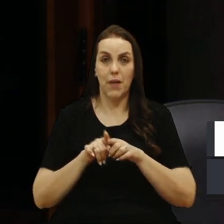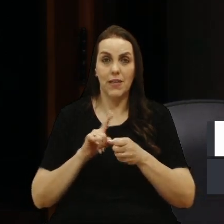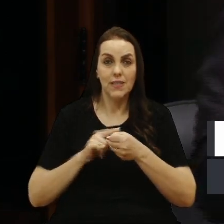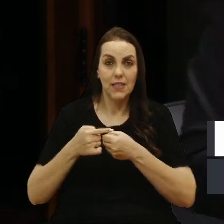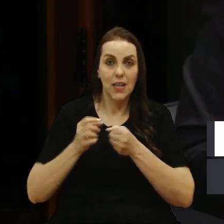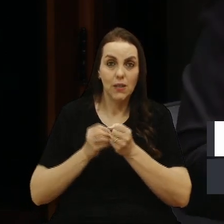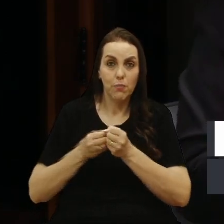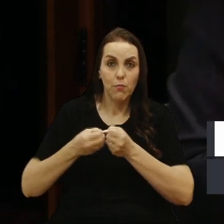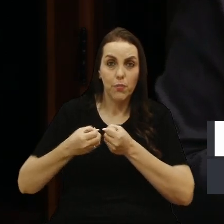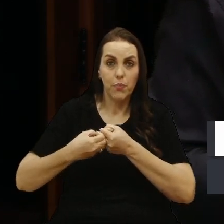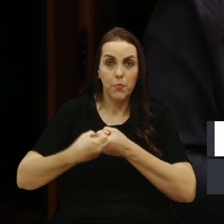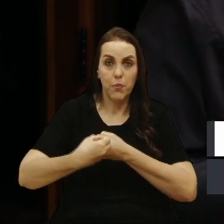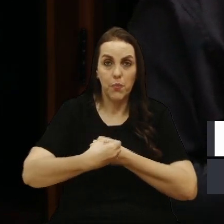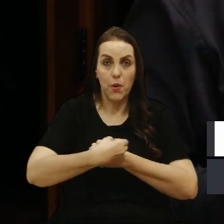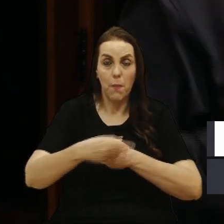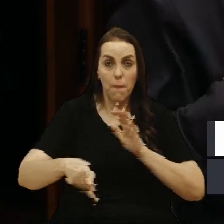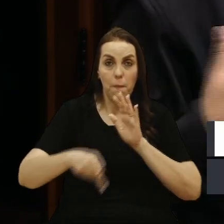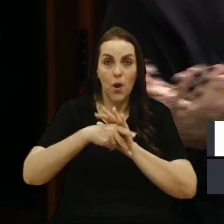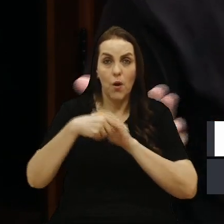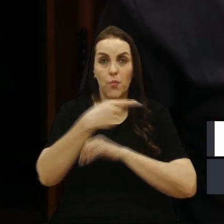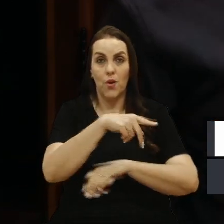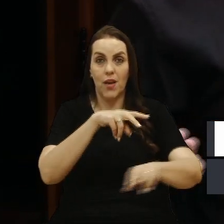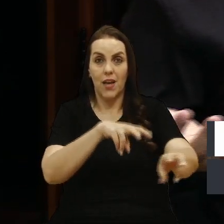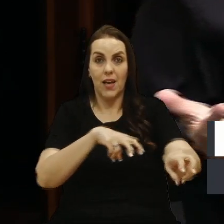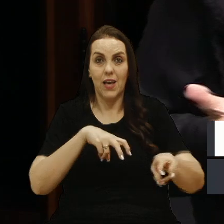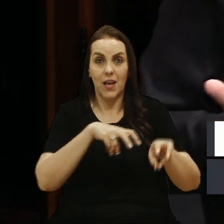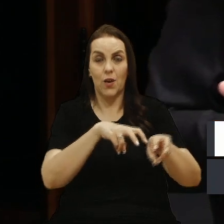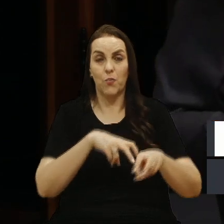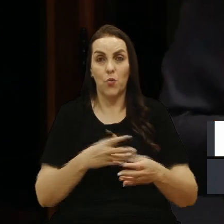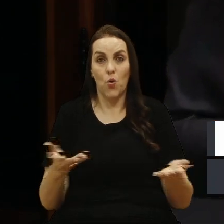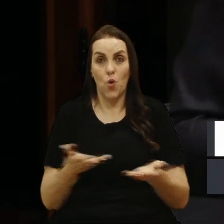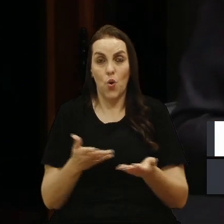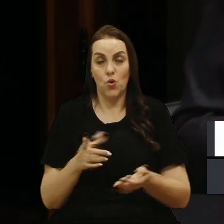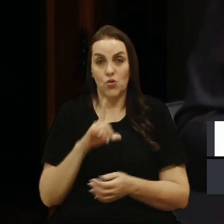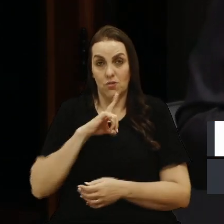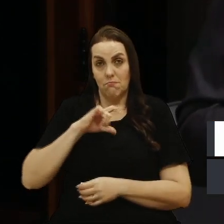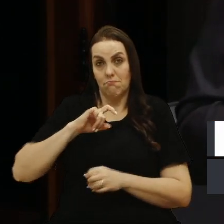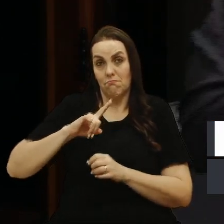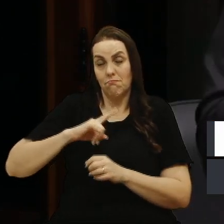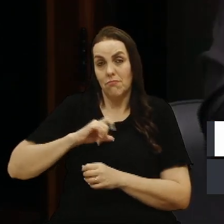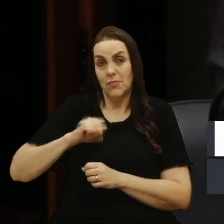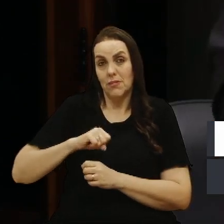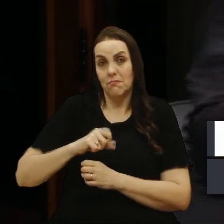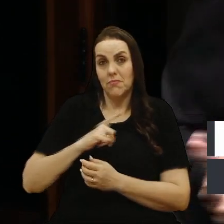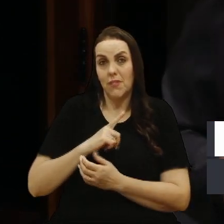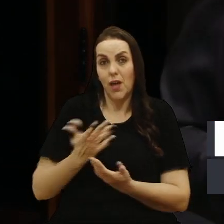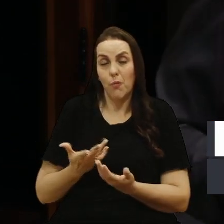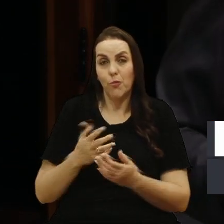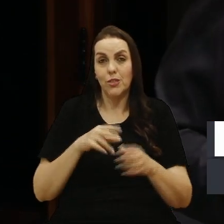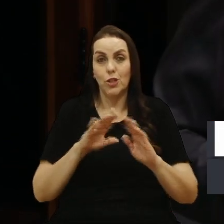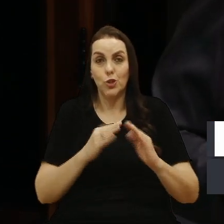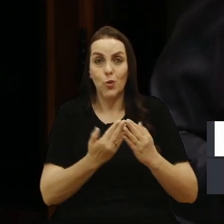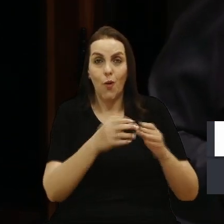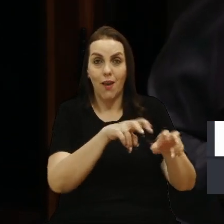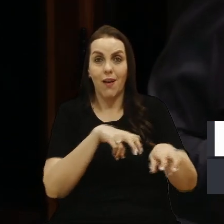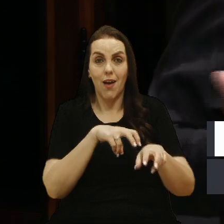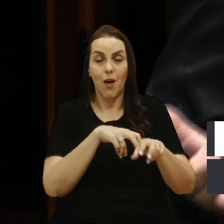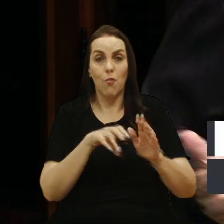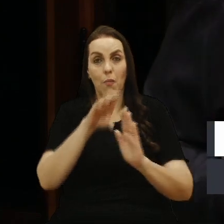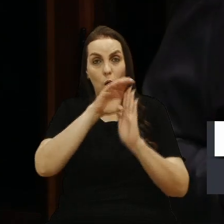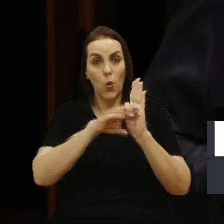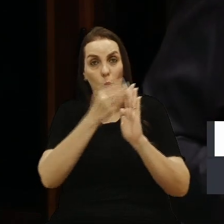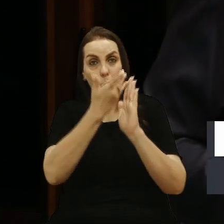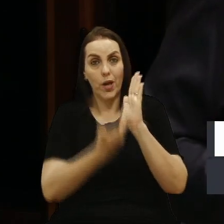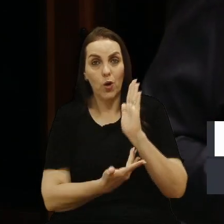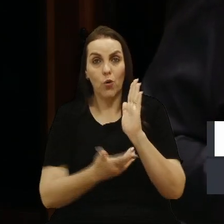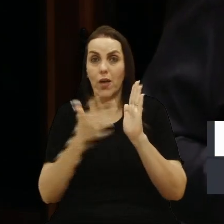sejam de modalidade do campo. Porque hoje nós temos escolas de modalidade do campo, mas que têm o mesmo currículo das